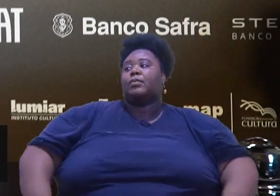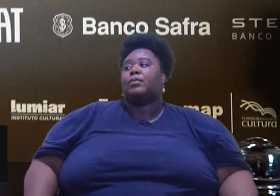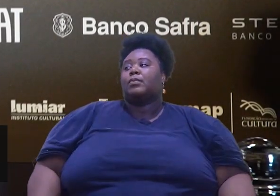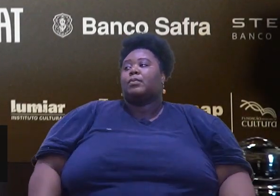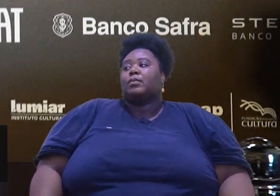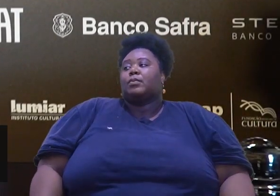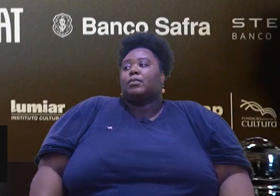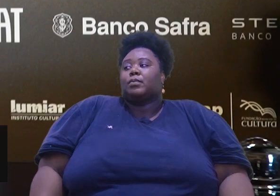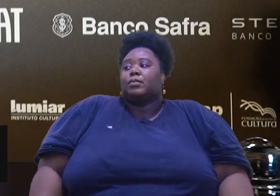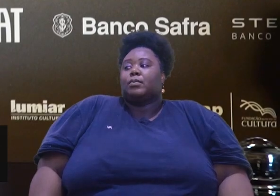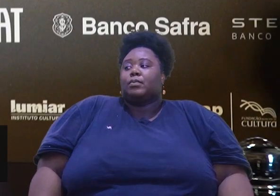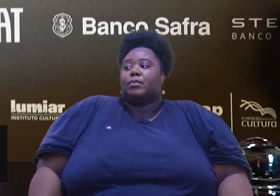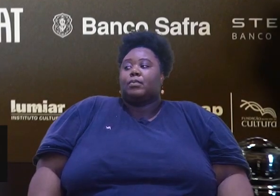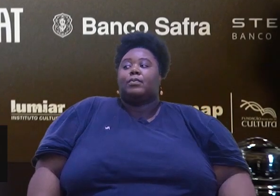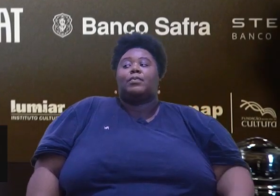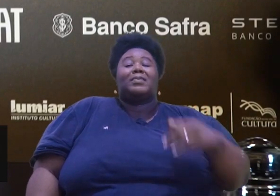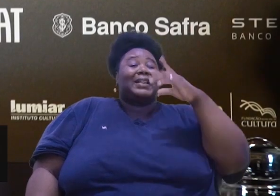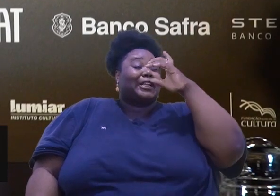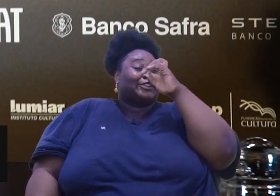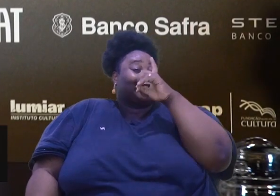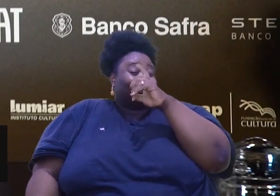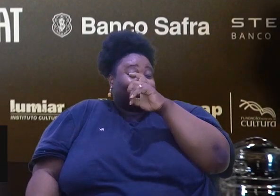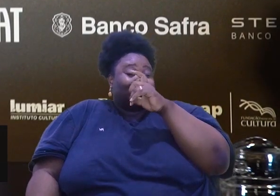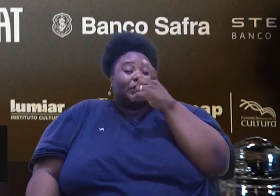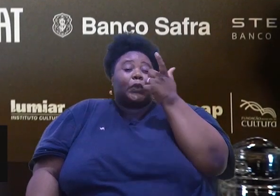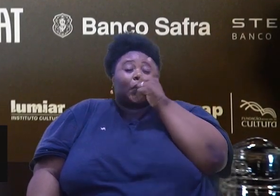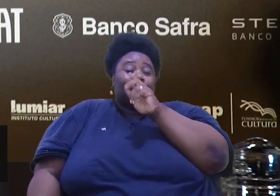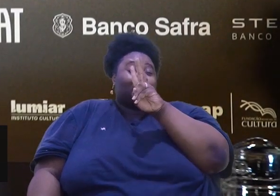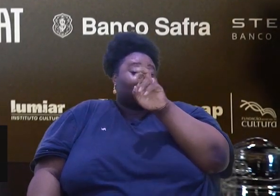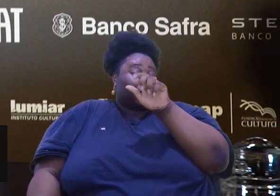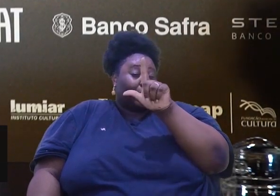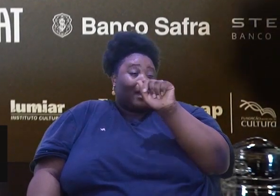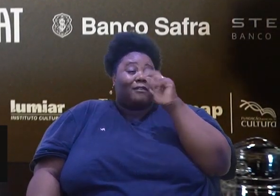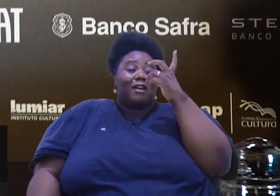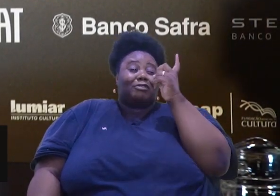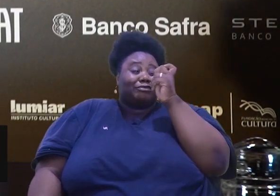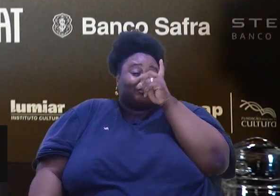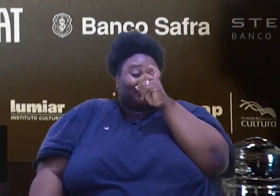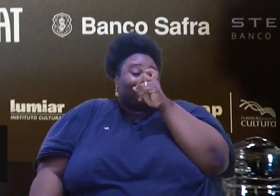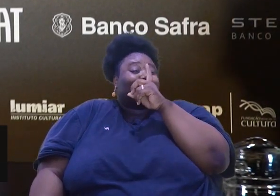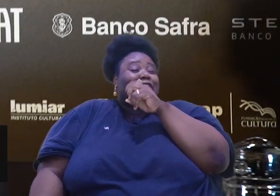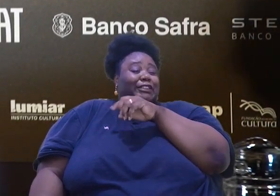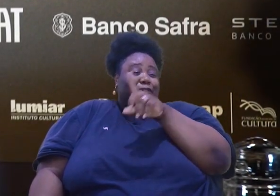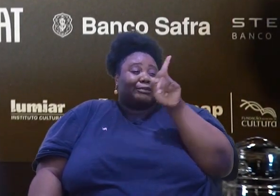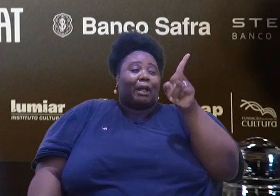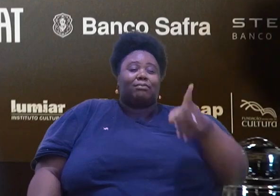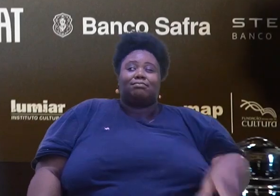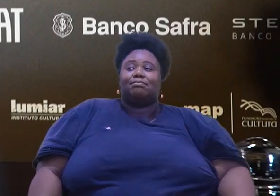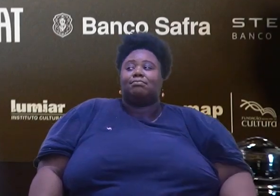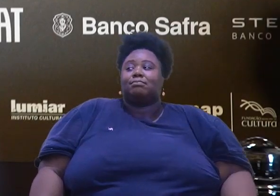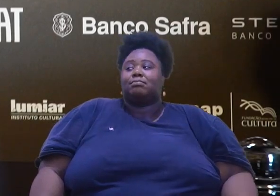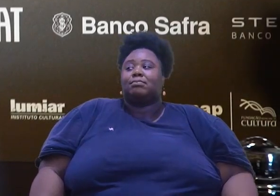Bonito, era muito difícil conseguir uma vaga ali no Barão do Rio Branco. Estou falando dos anos 50,